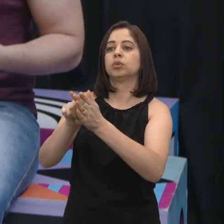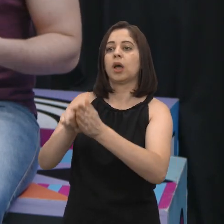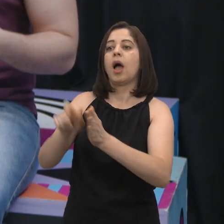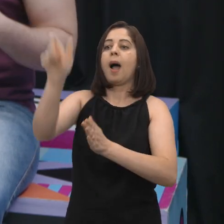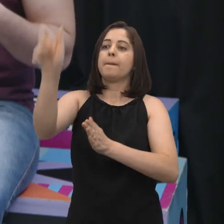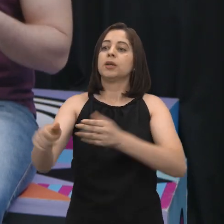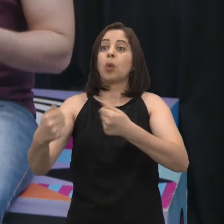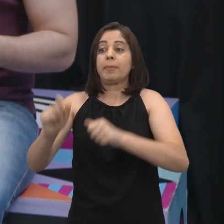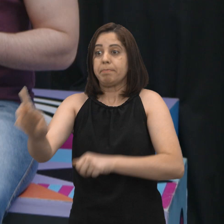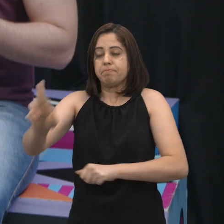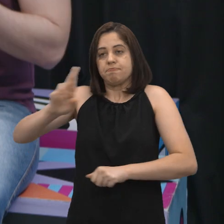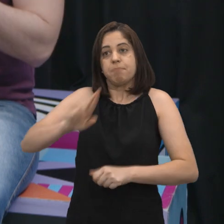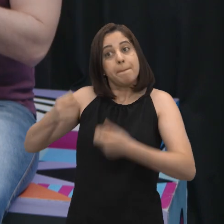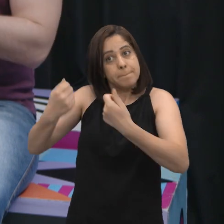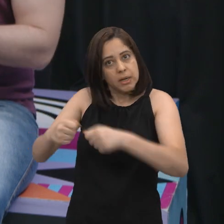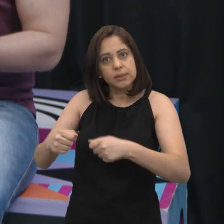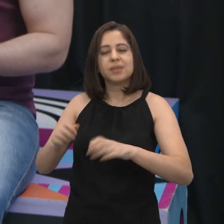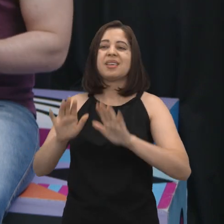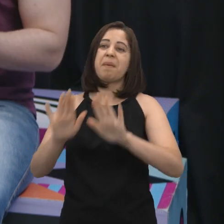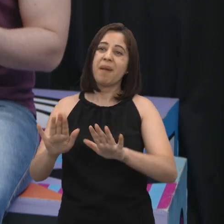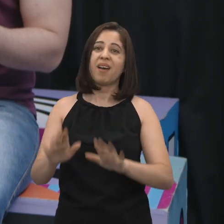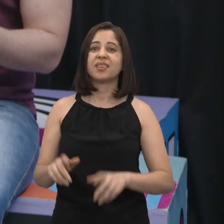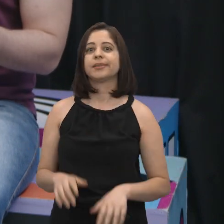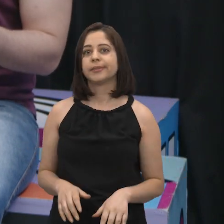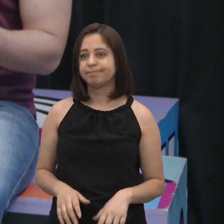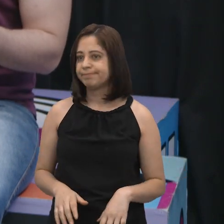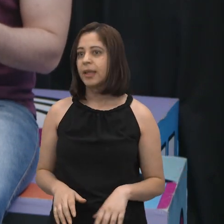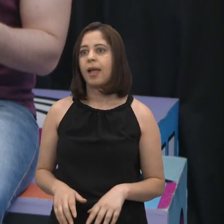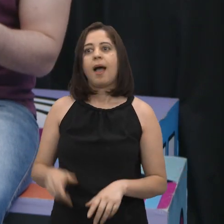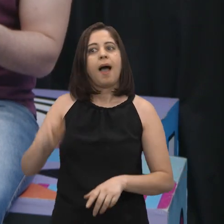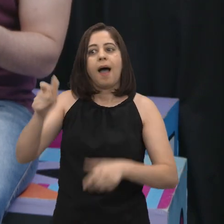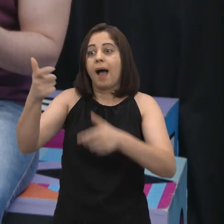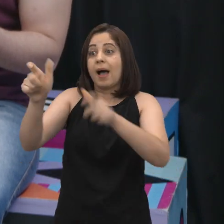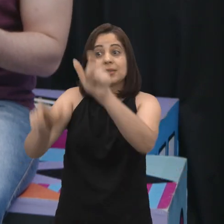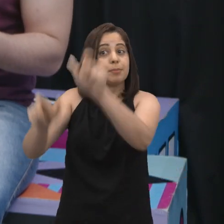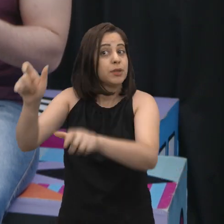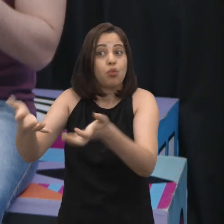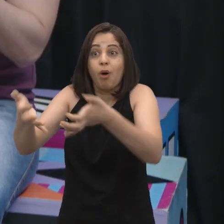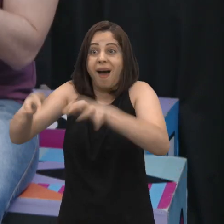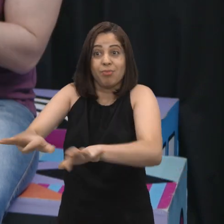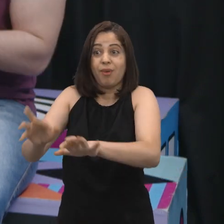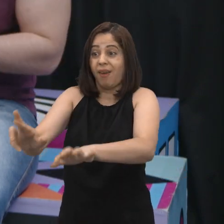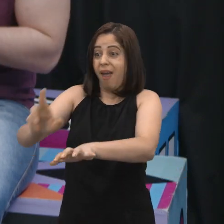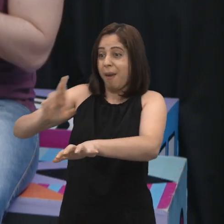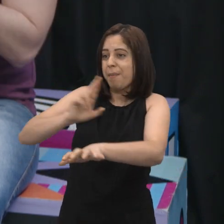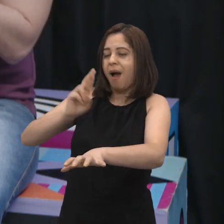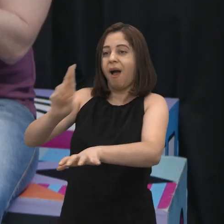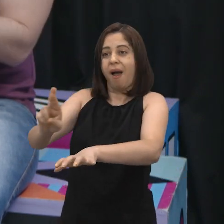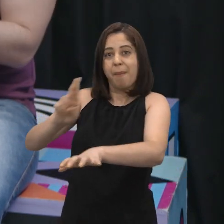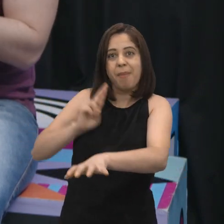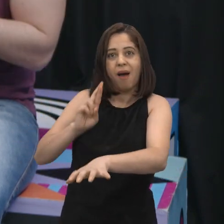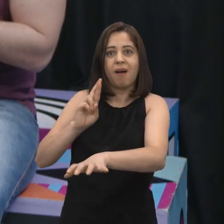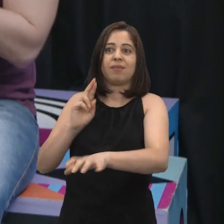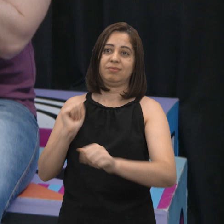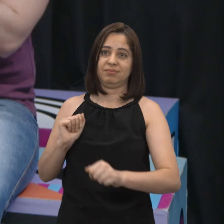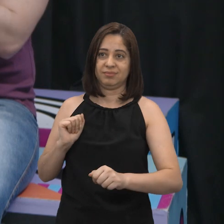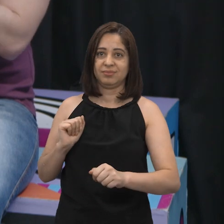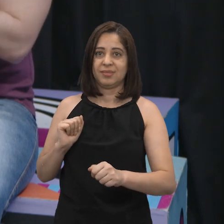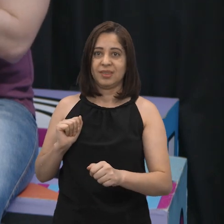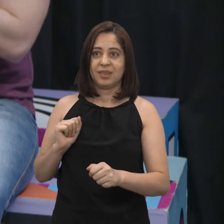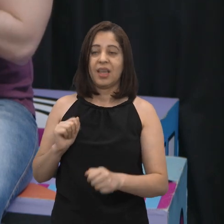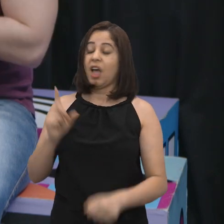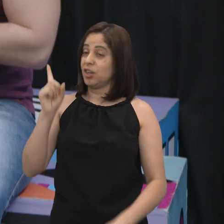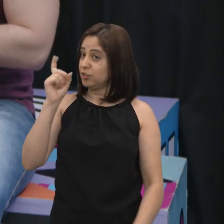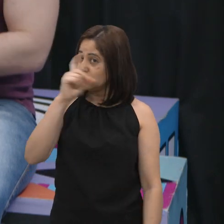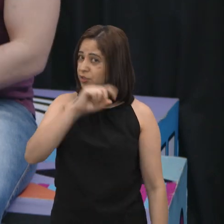que os agentes vão às ruas, tem aquela dificuldade de, às vezes, voltar várias e várias vezes no mesmo endereço, no mesmo bairro, para tentar